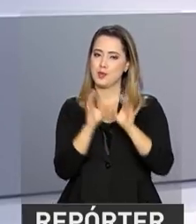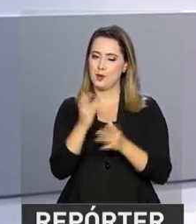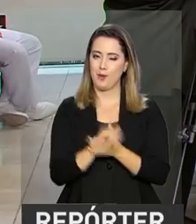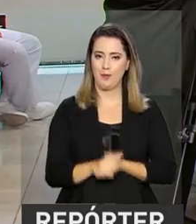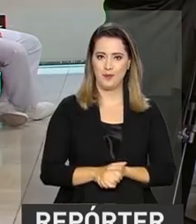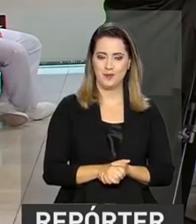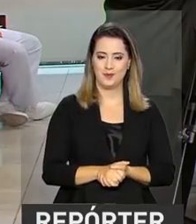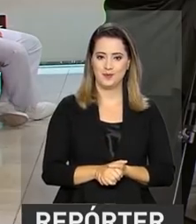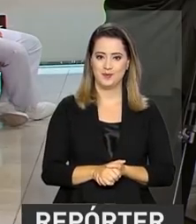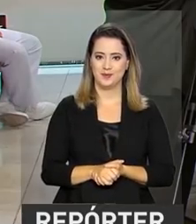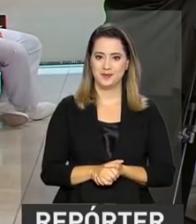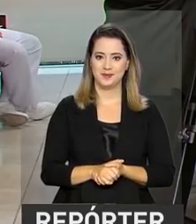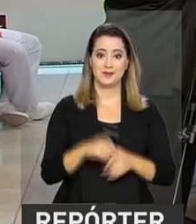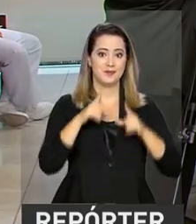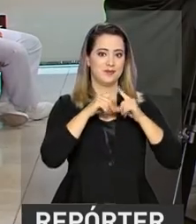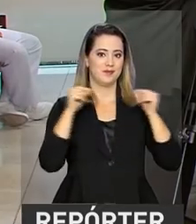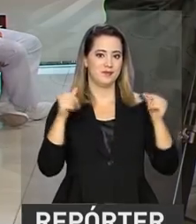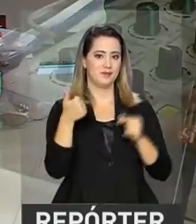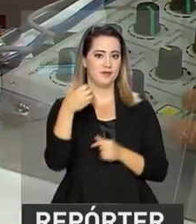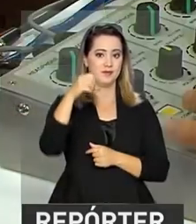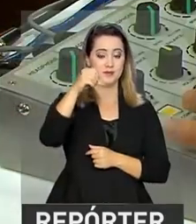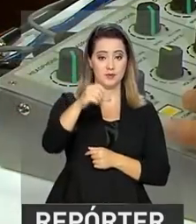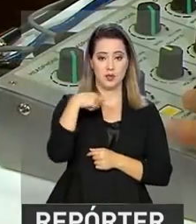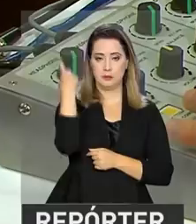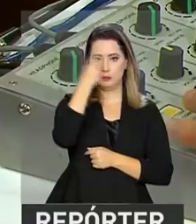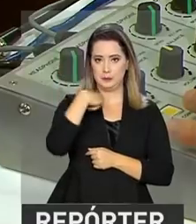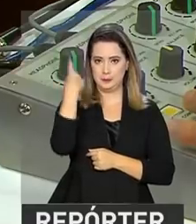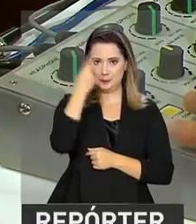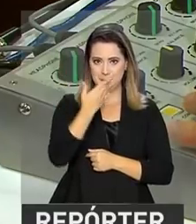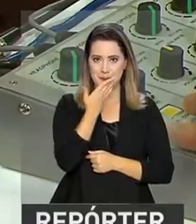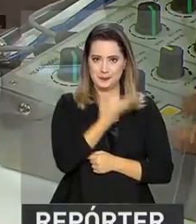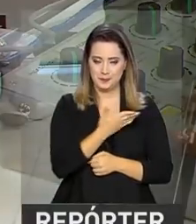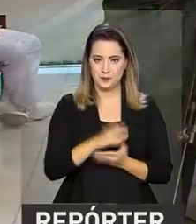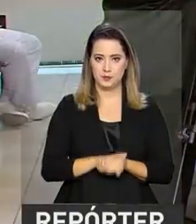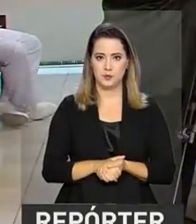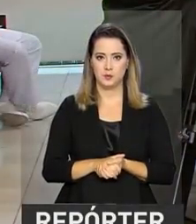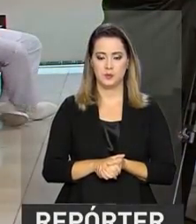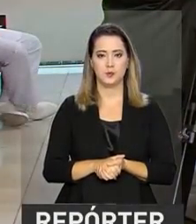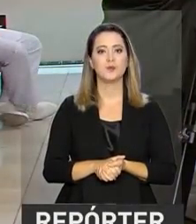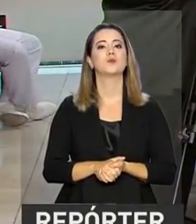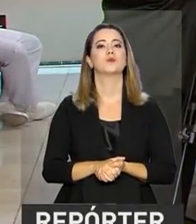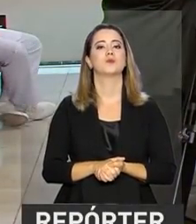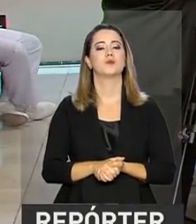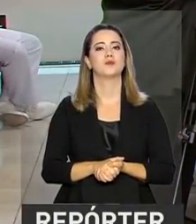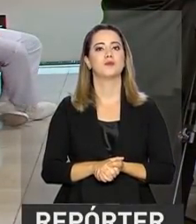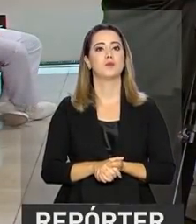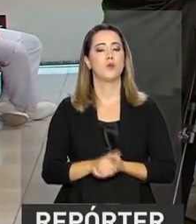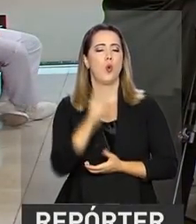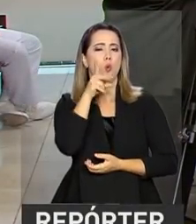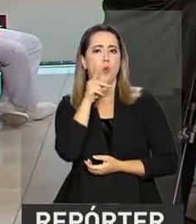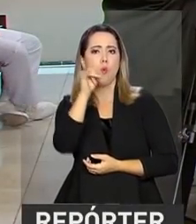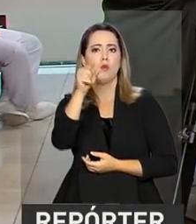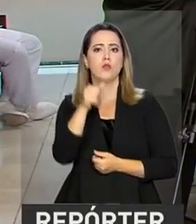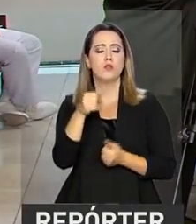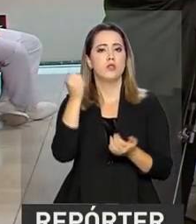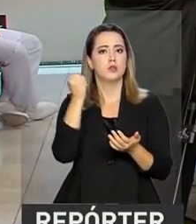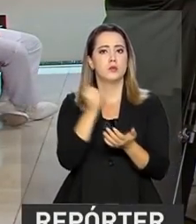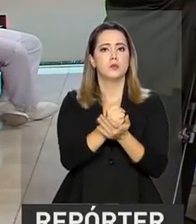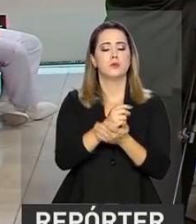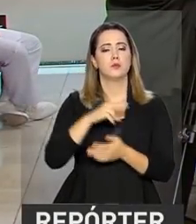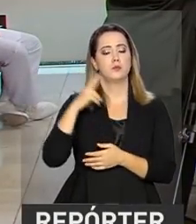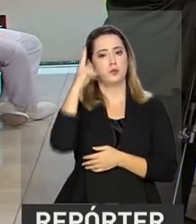em brasília 19 horas um dia para ficar na história